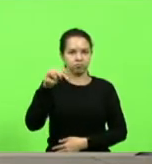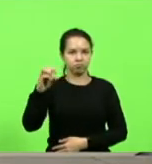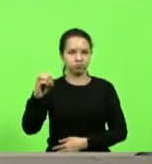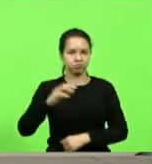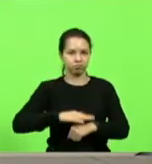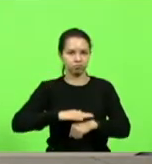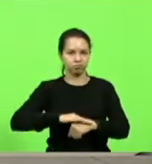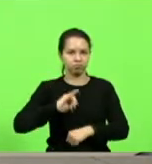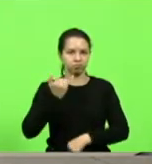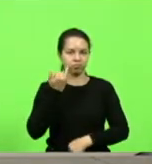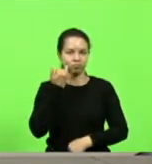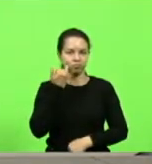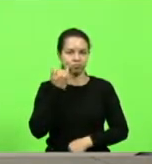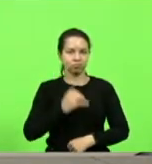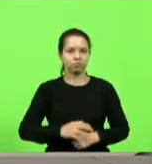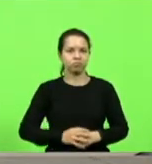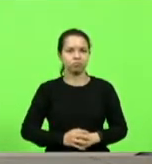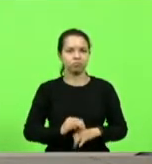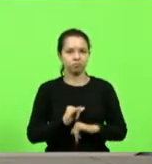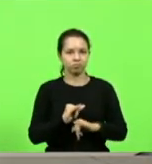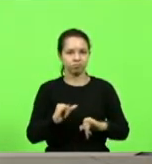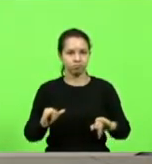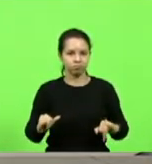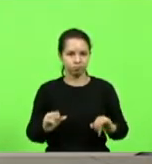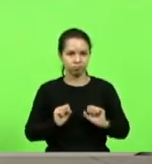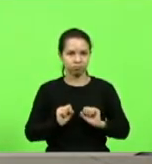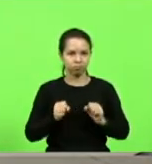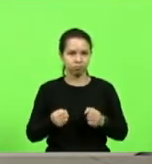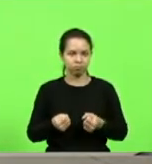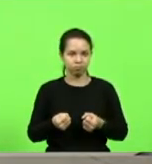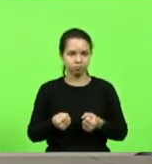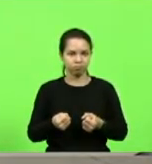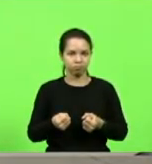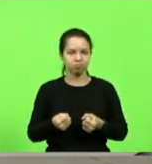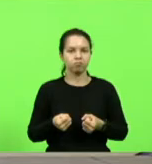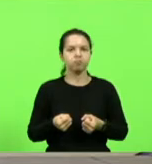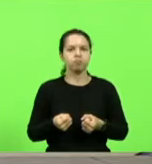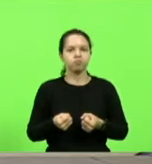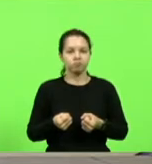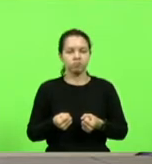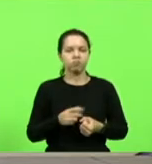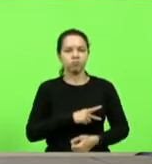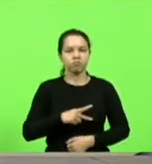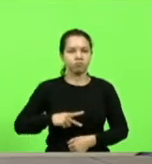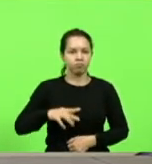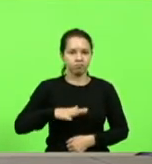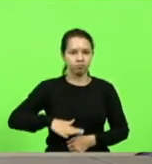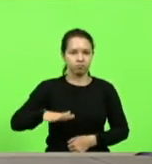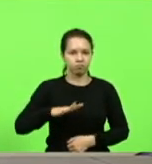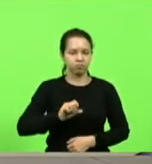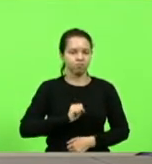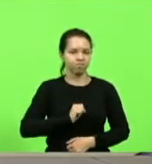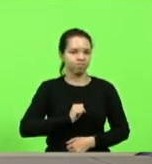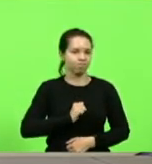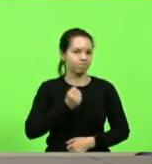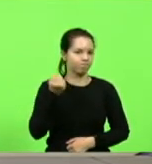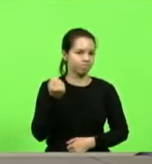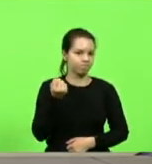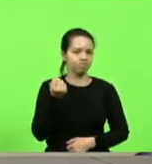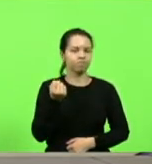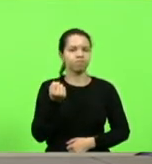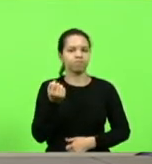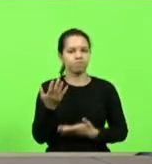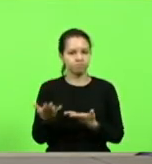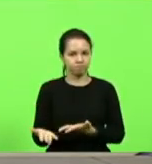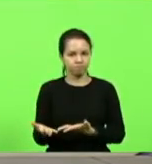Lopes. Manifestando ao Defensor Público-Geral repúdio ao posicionamento adotado pelo subcoordenador de